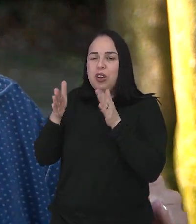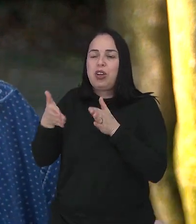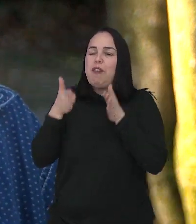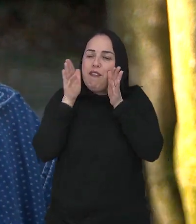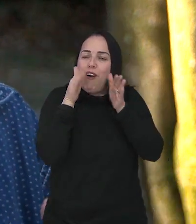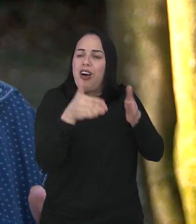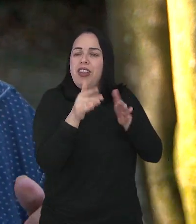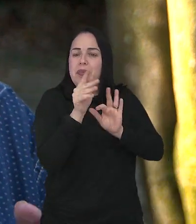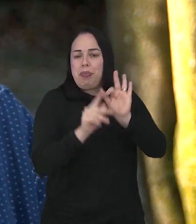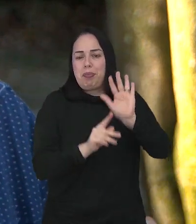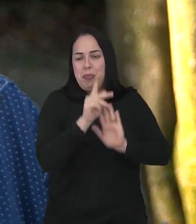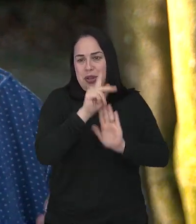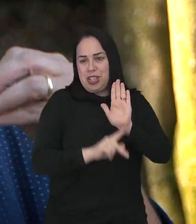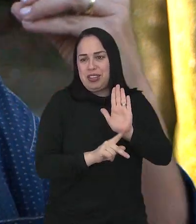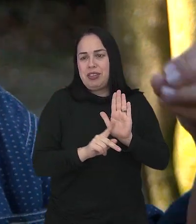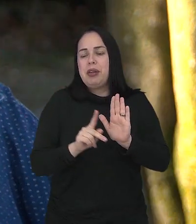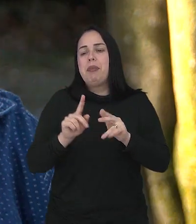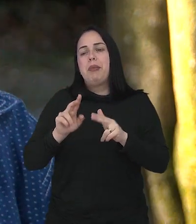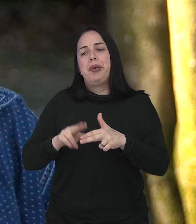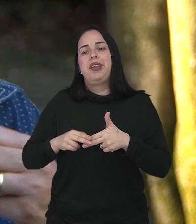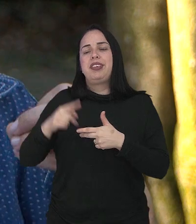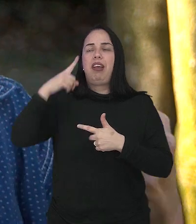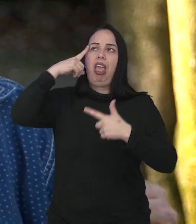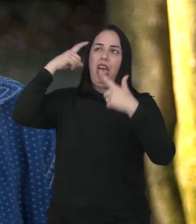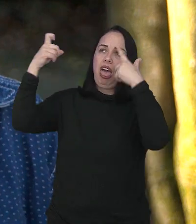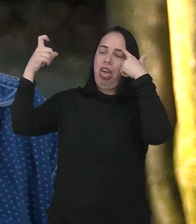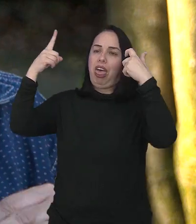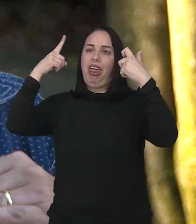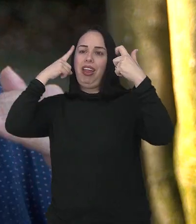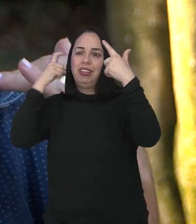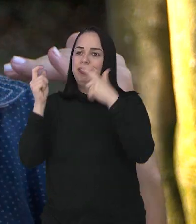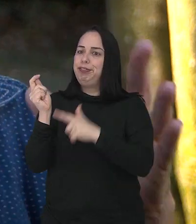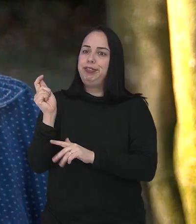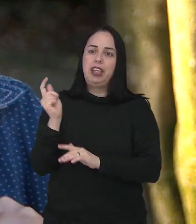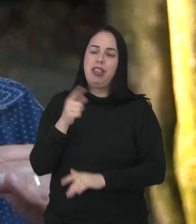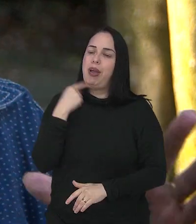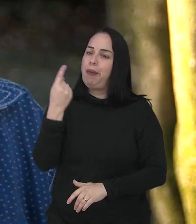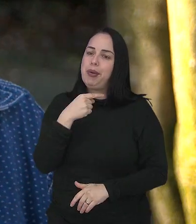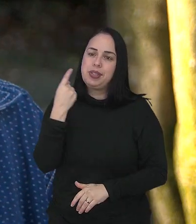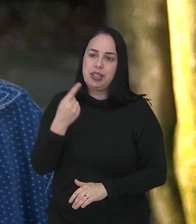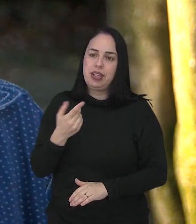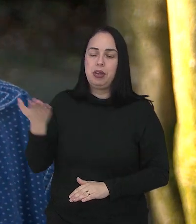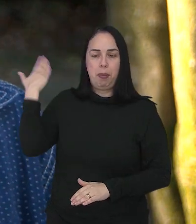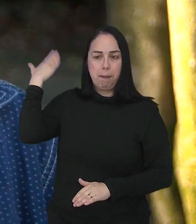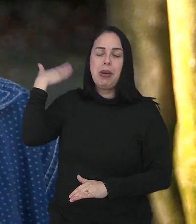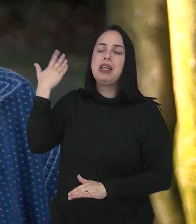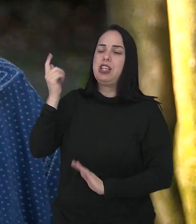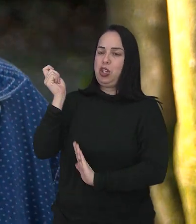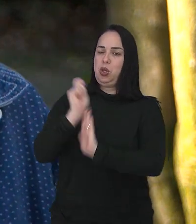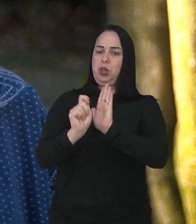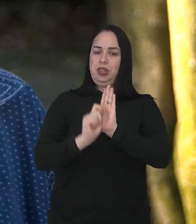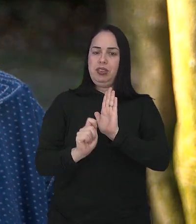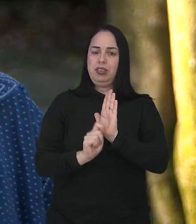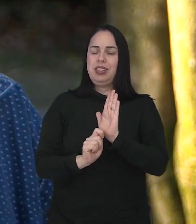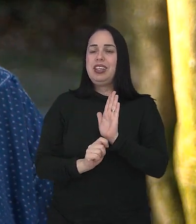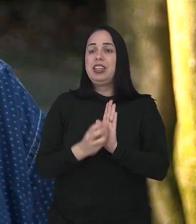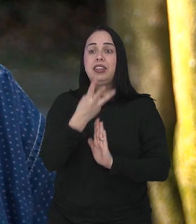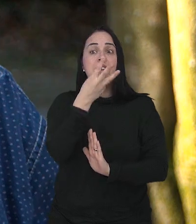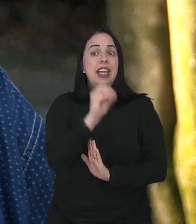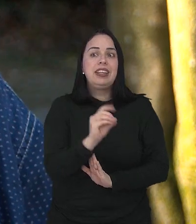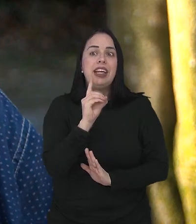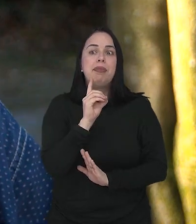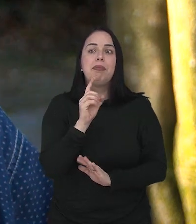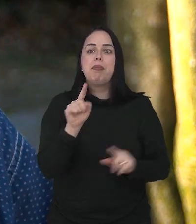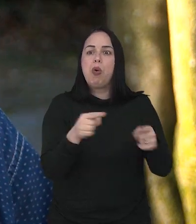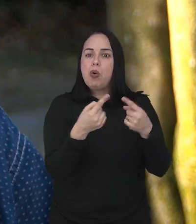que confesso que eu não estou com a criatividade necessária para compor igual eu compunha antes. Eu fazia 30 músicas por